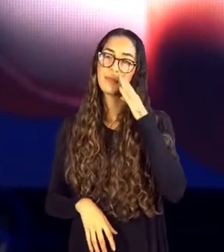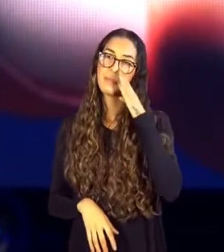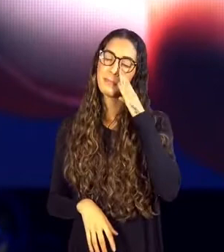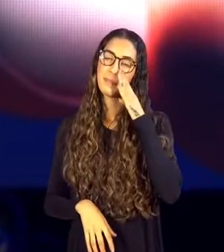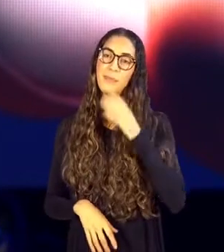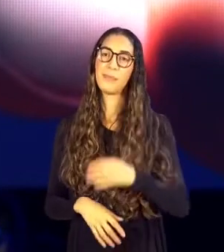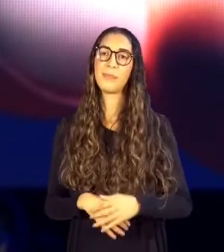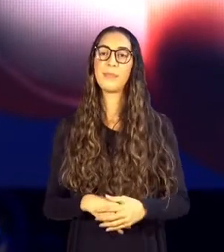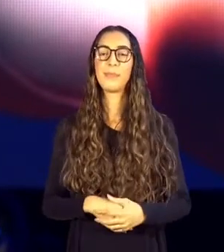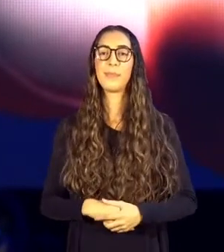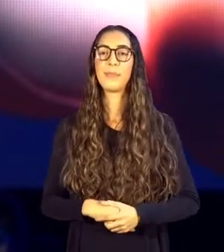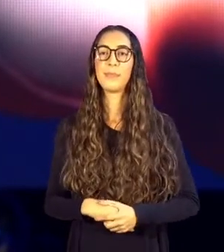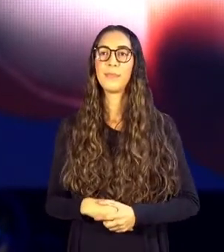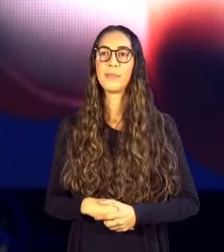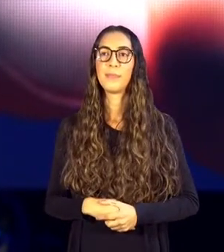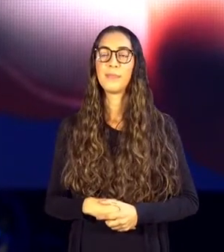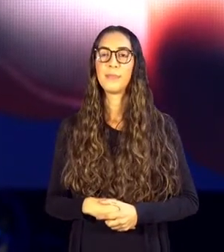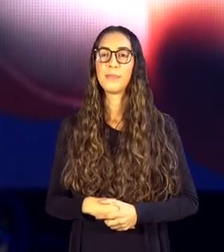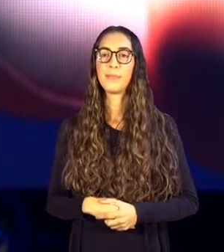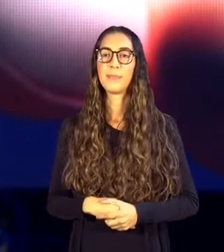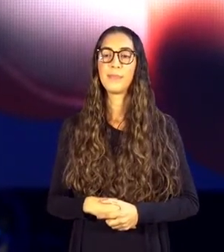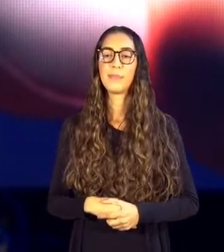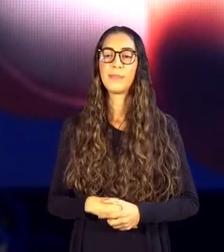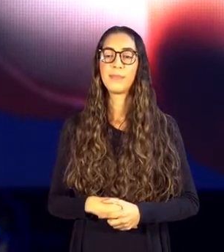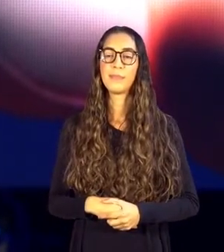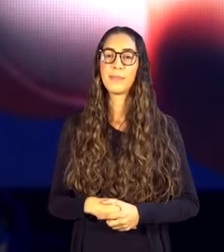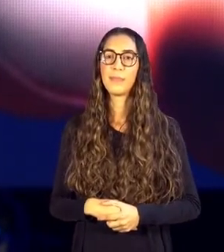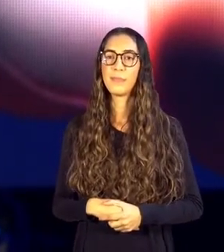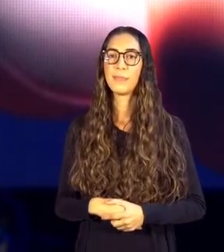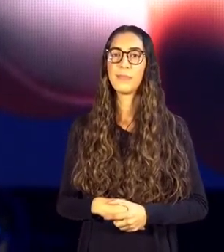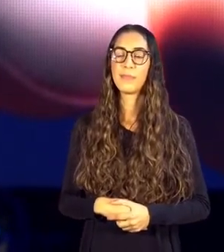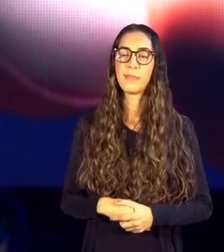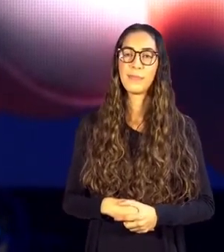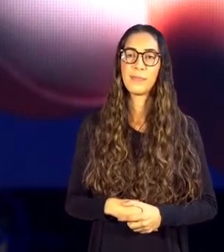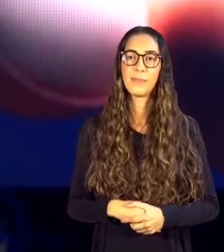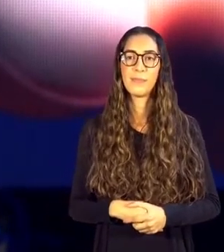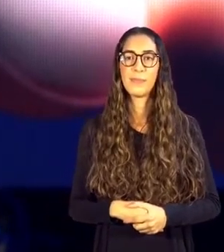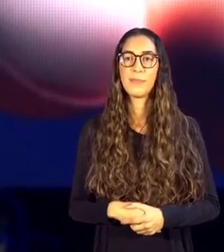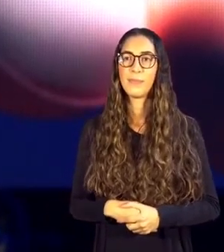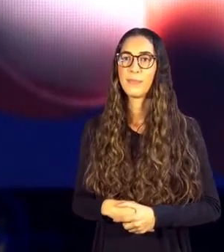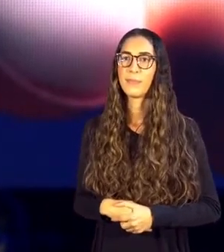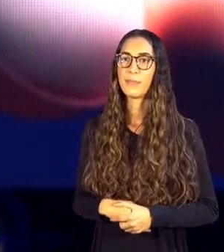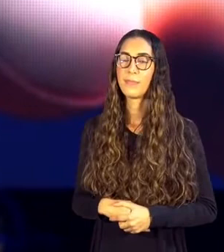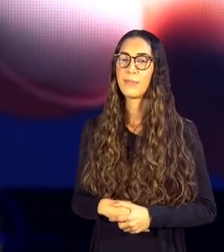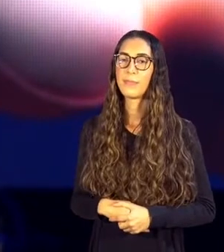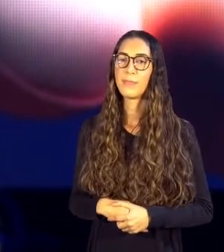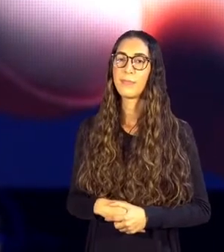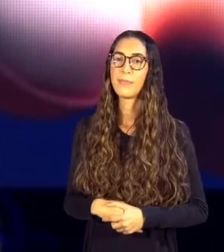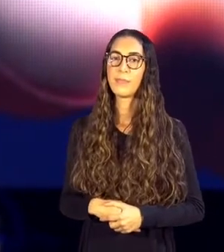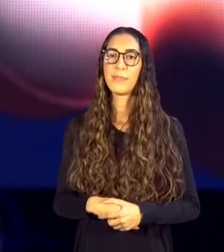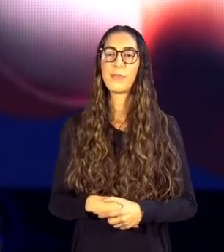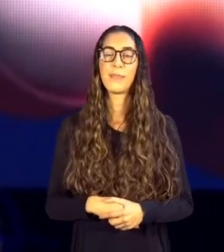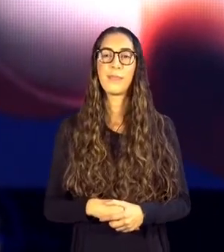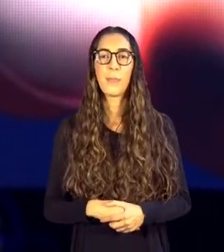diante de situações de maneira até maluca, porque ele tem fortalezas na mente dele, ele não consegue se livrar daquilo.